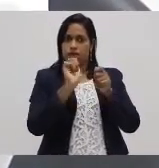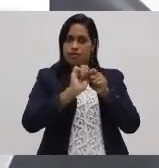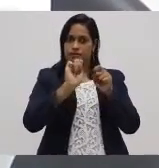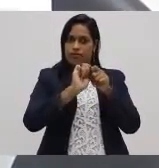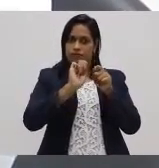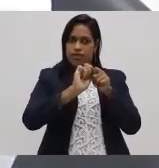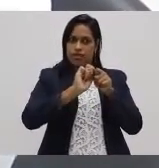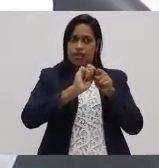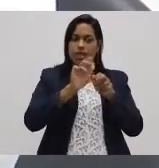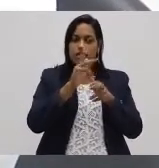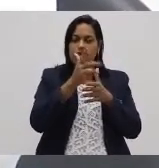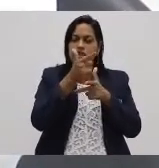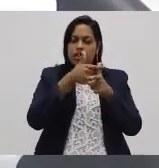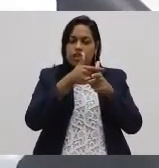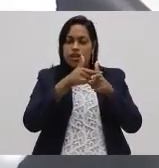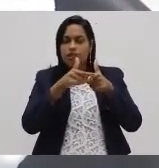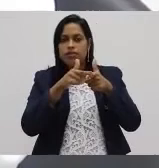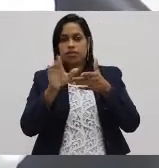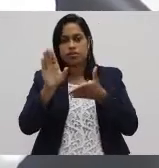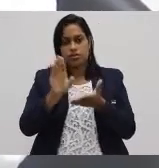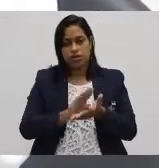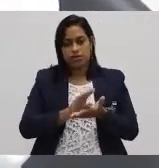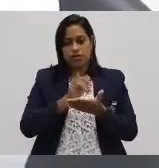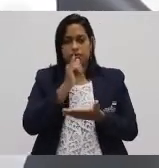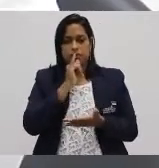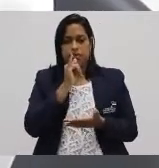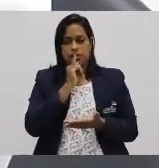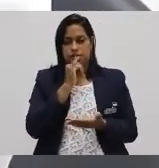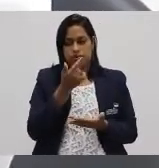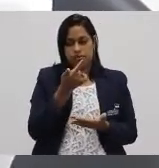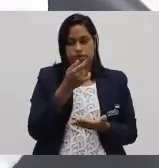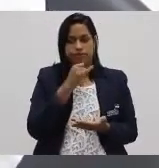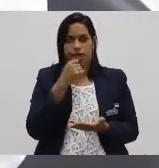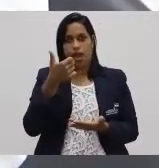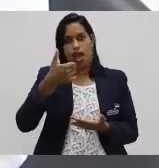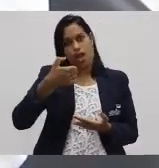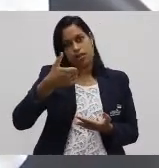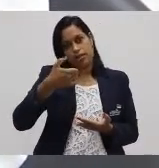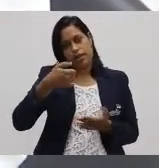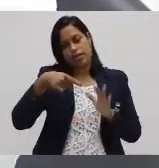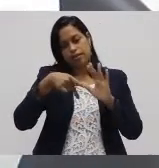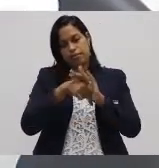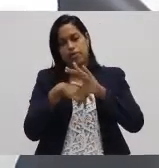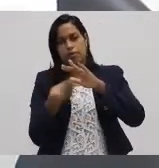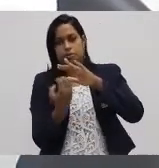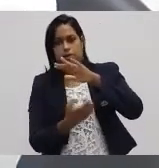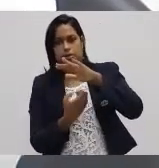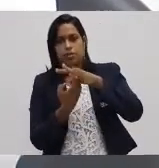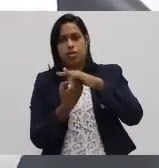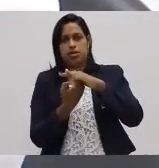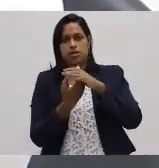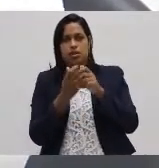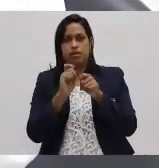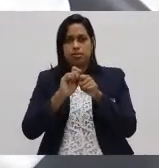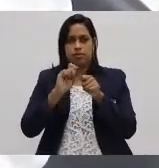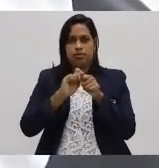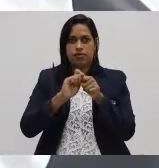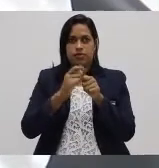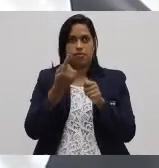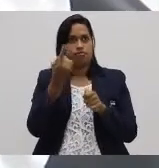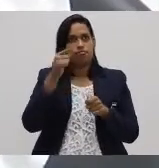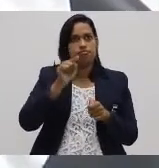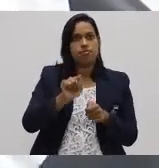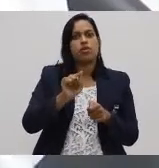recursos utilizados. Vamos supor que eu produza tampas de caneta na minha empresa e que para produzir 1000 tampas